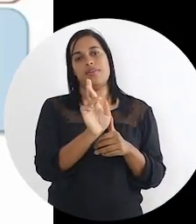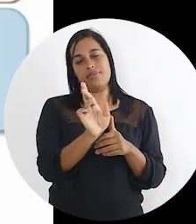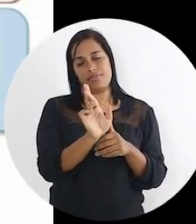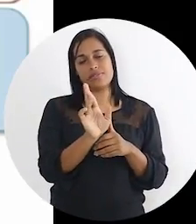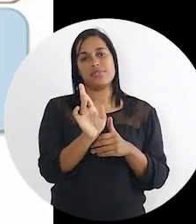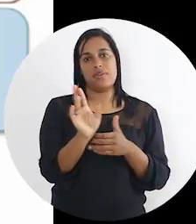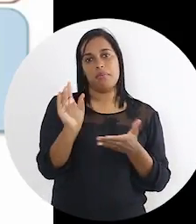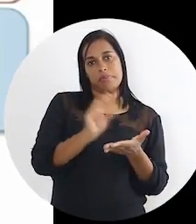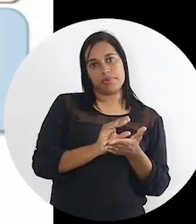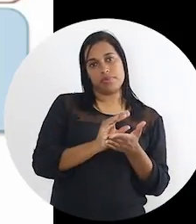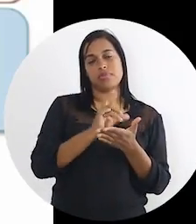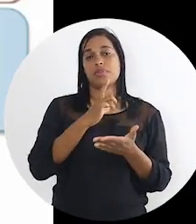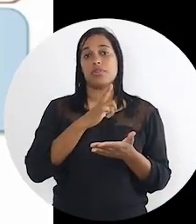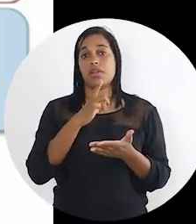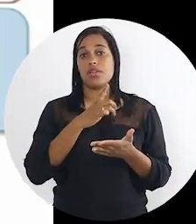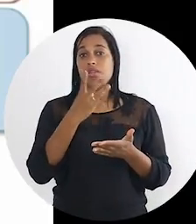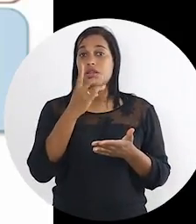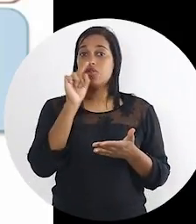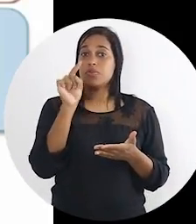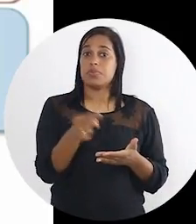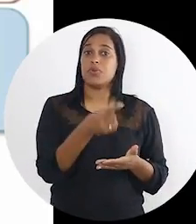investimento, obtendo um montante de